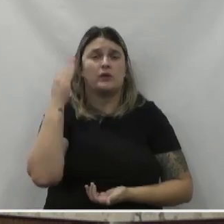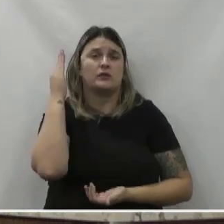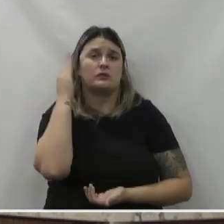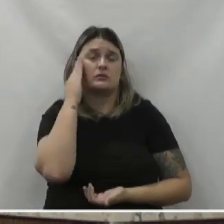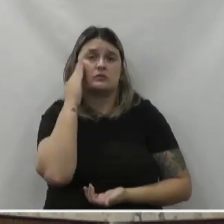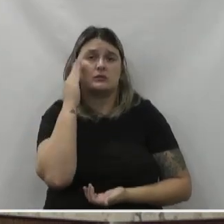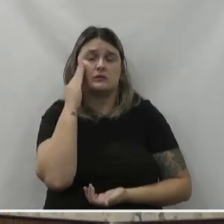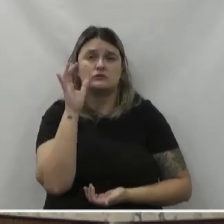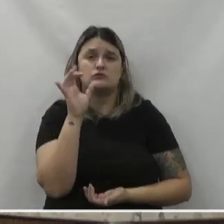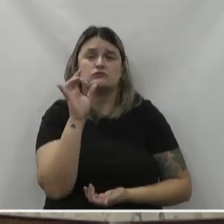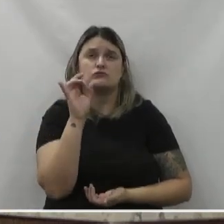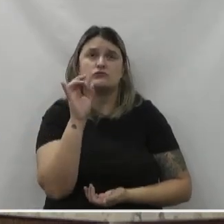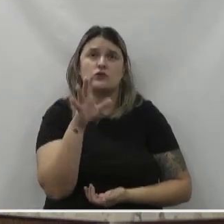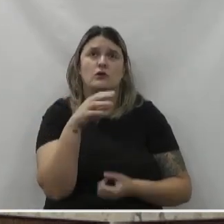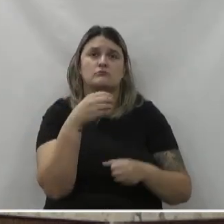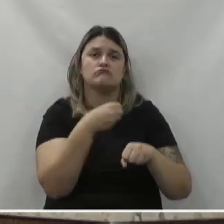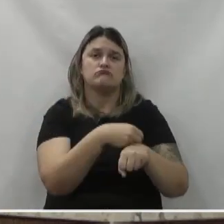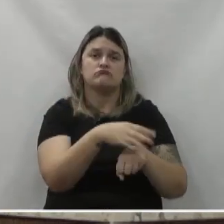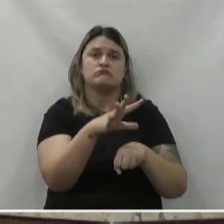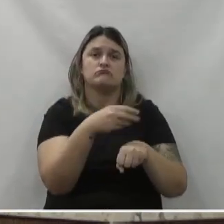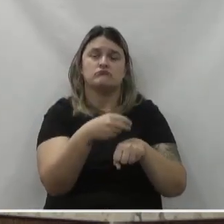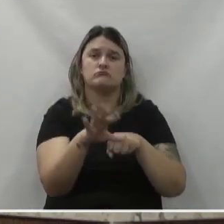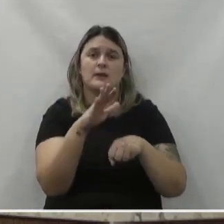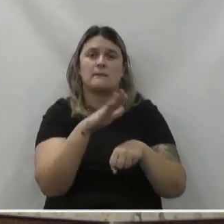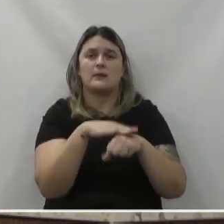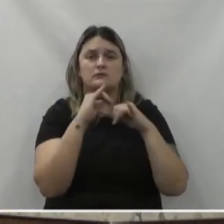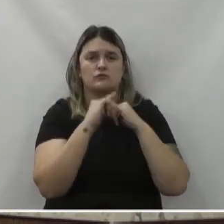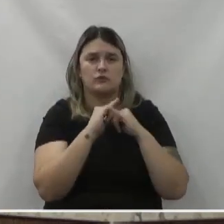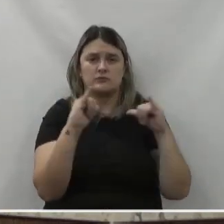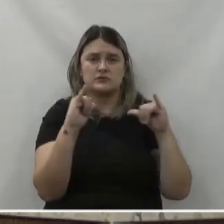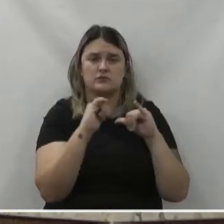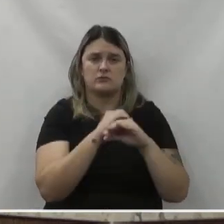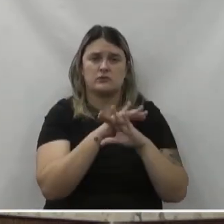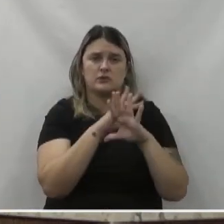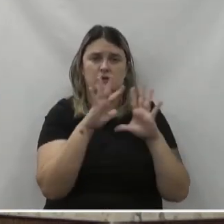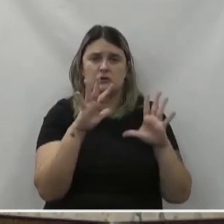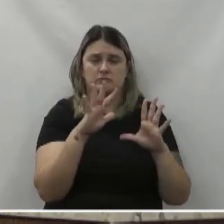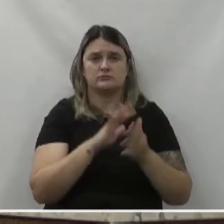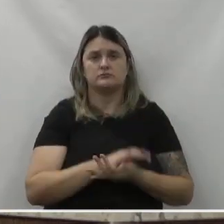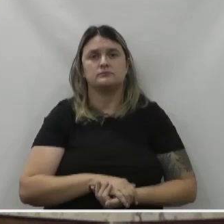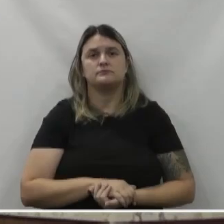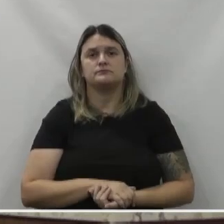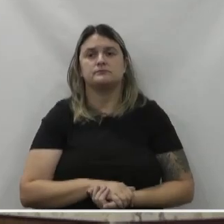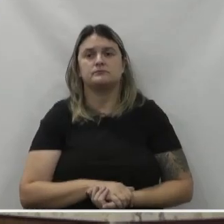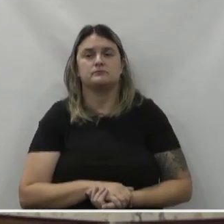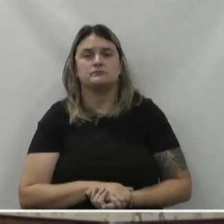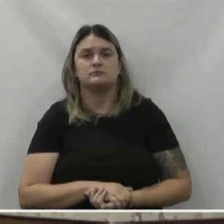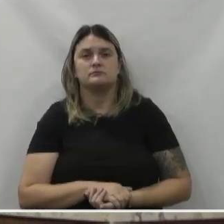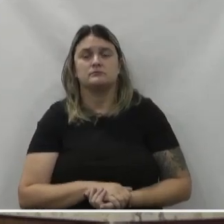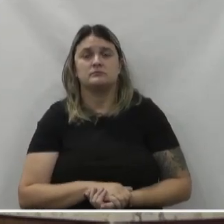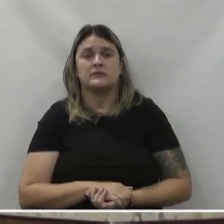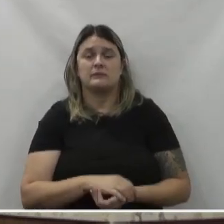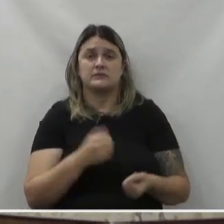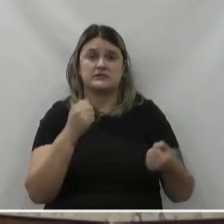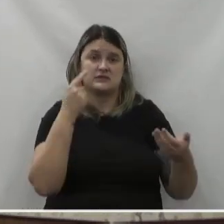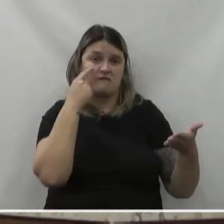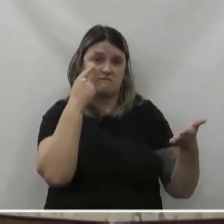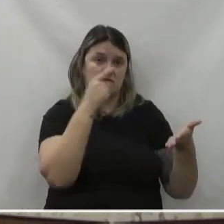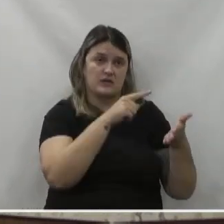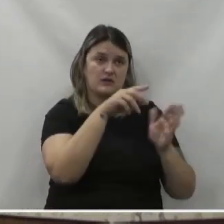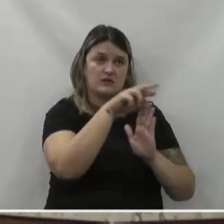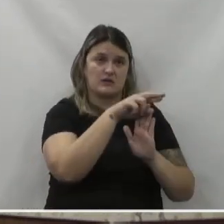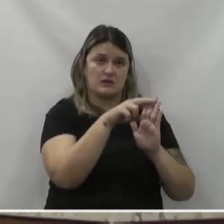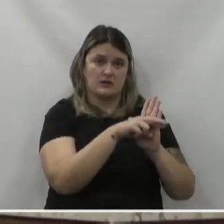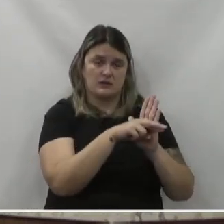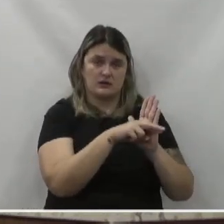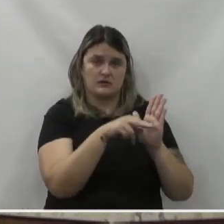só de estar, né, propondo isso daí ao presidente, que conforme o regimento interno da Câmara Municipal de